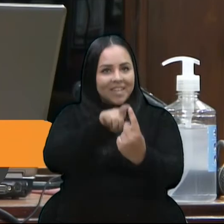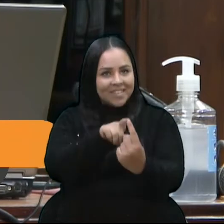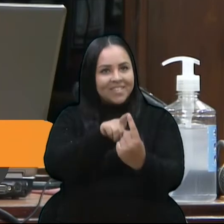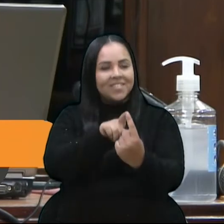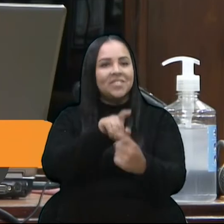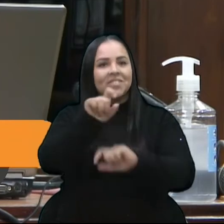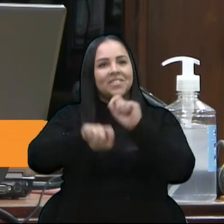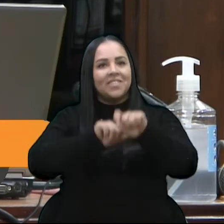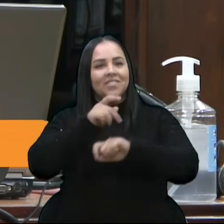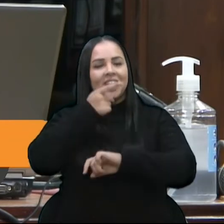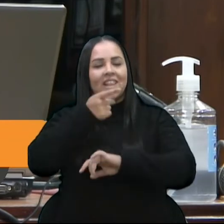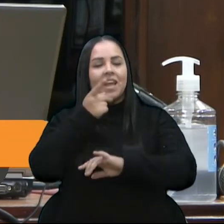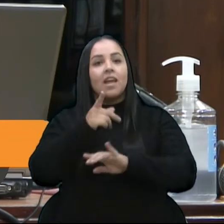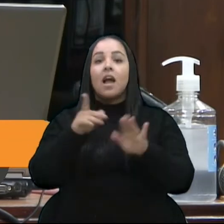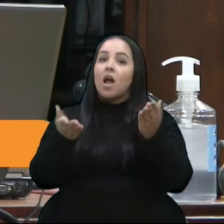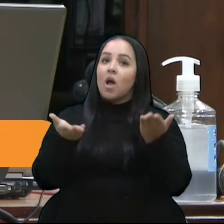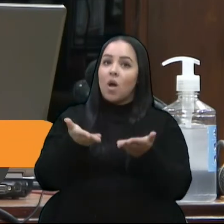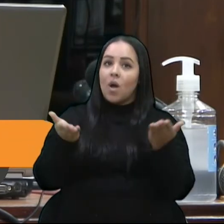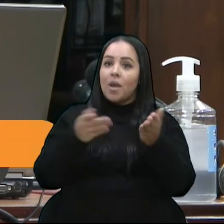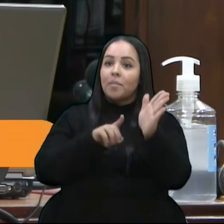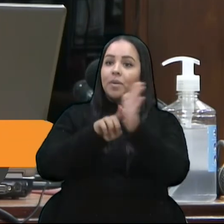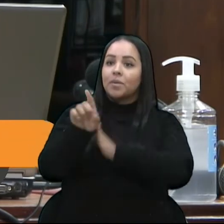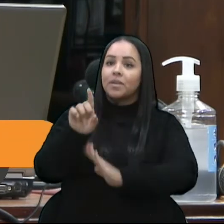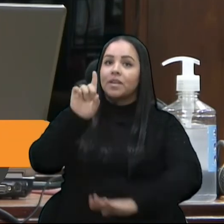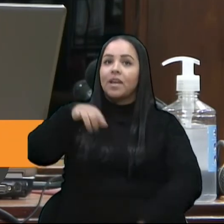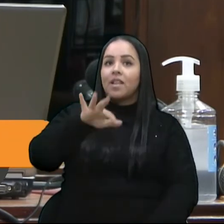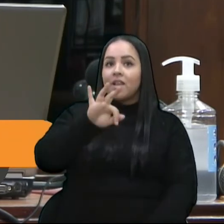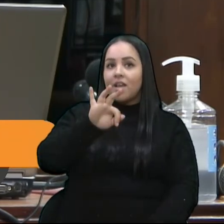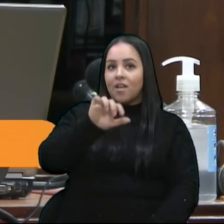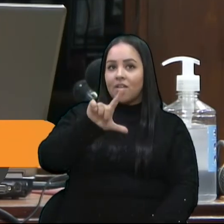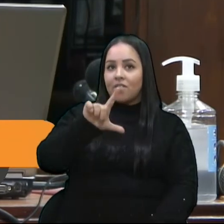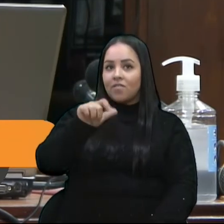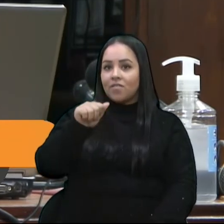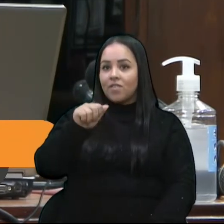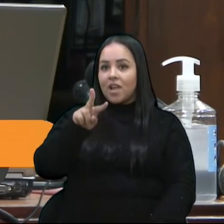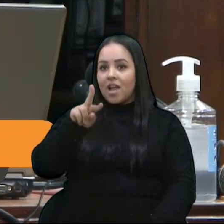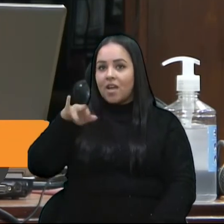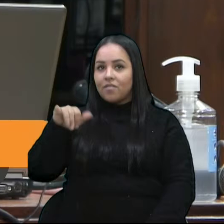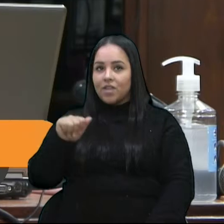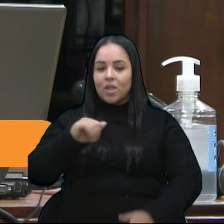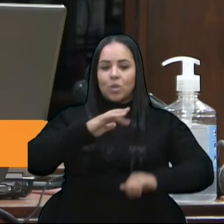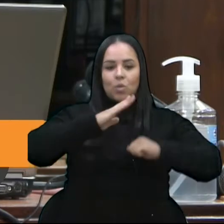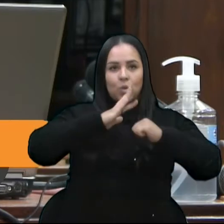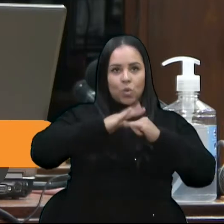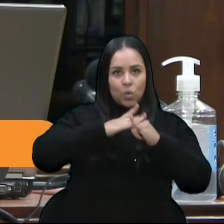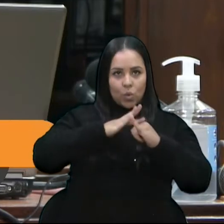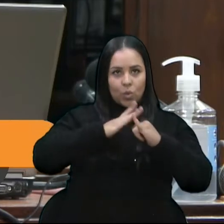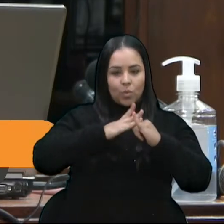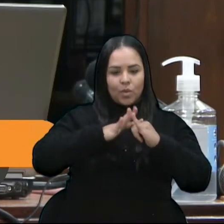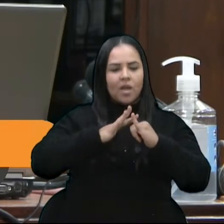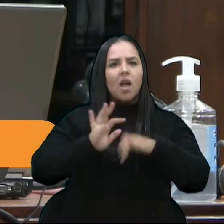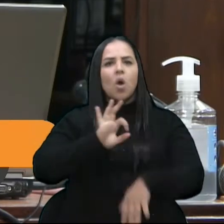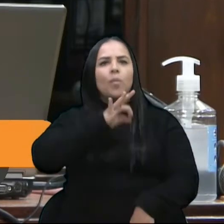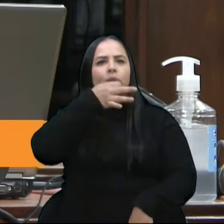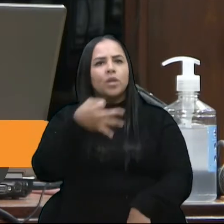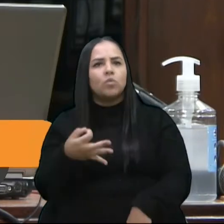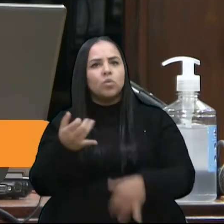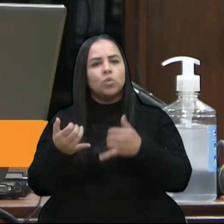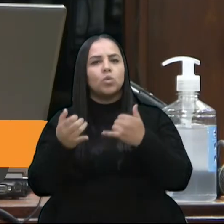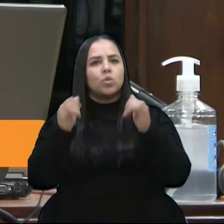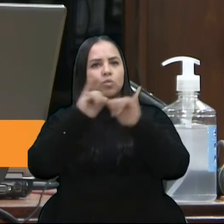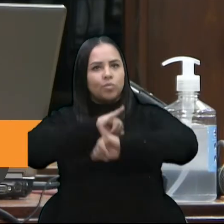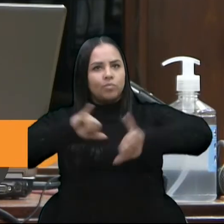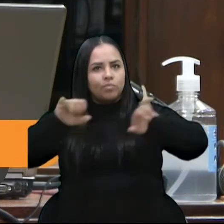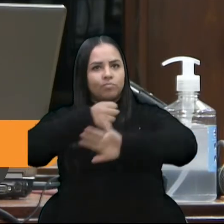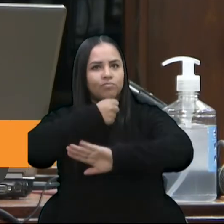direcionada ao Evandro, que é da Flávia, do nosso YouTube. a opinião jornalística não é mais a mesma